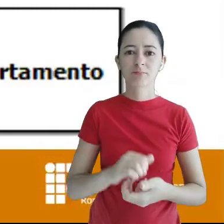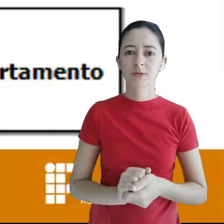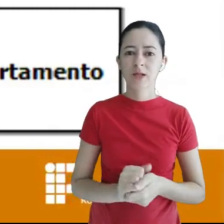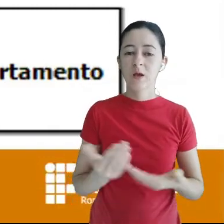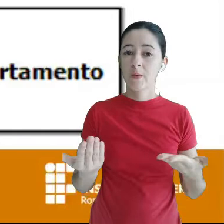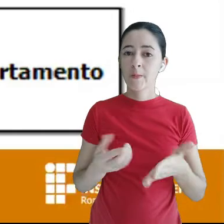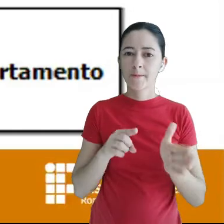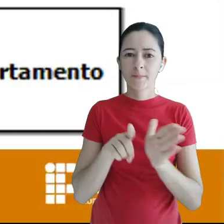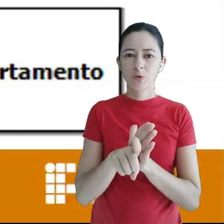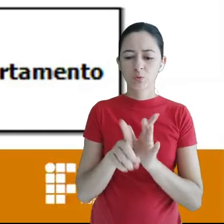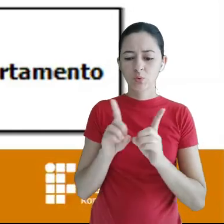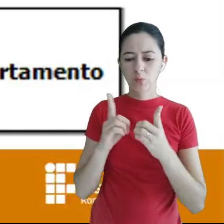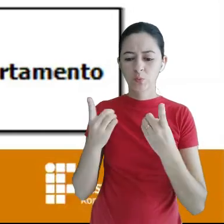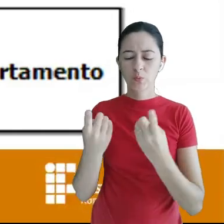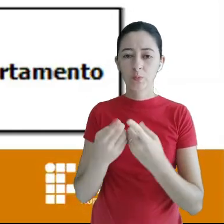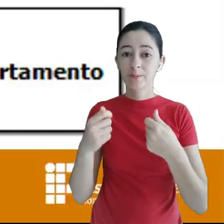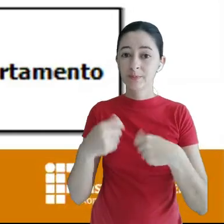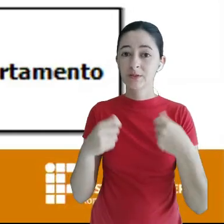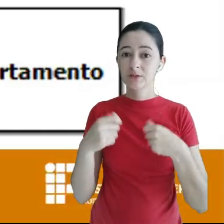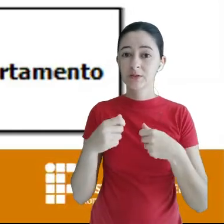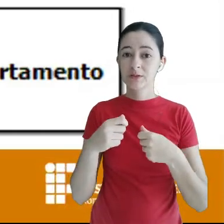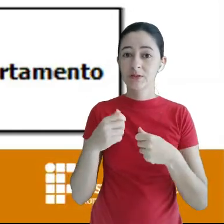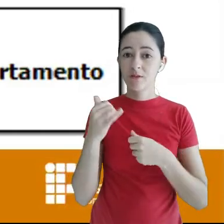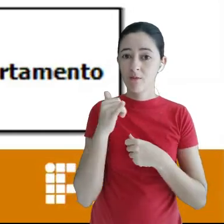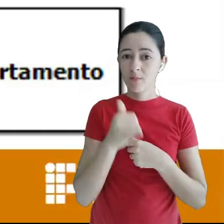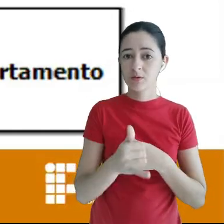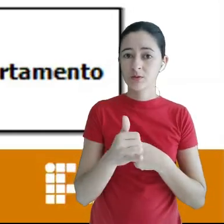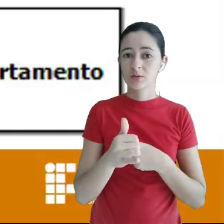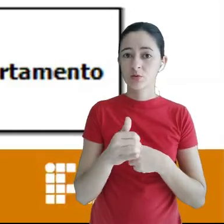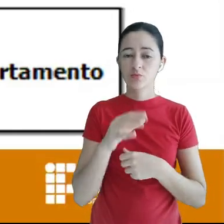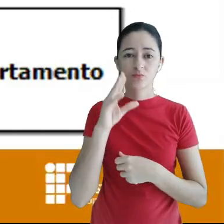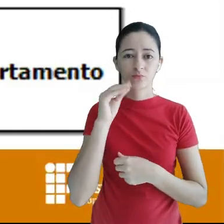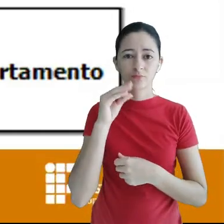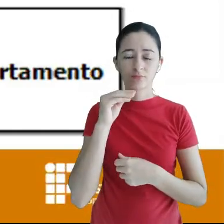Agora eu pergunto, departamento precisa da informação de funcionário?